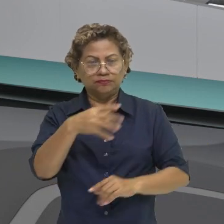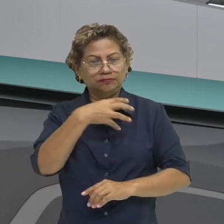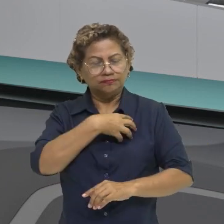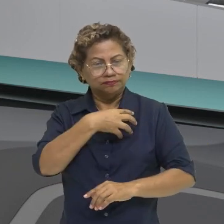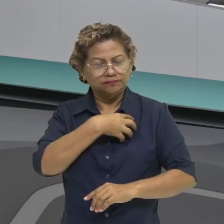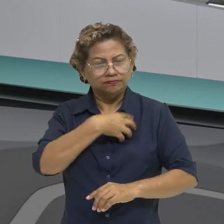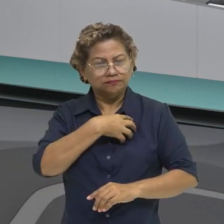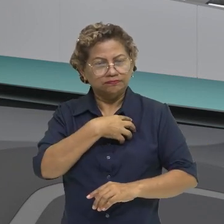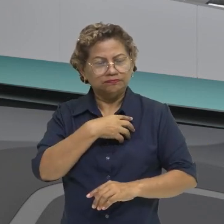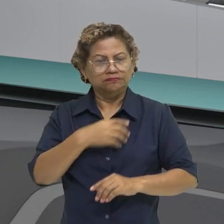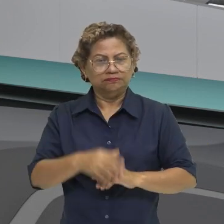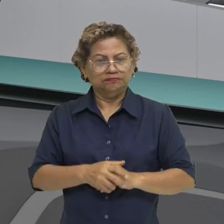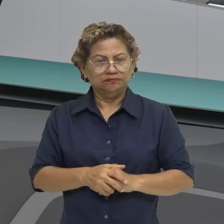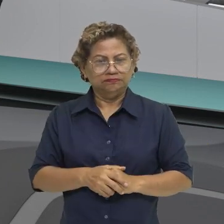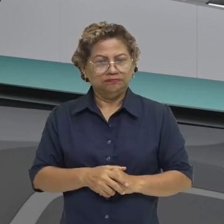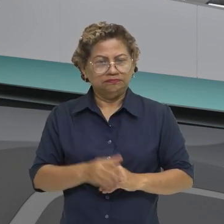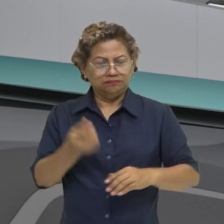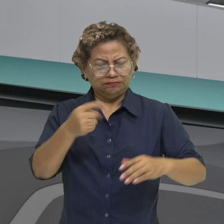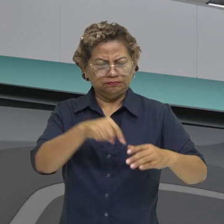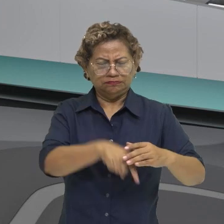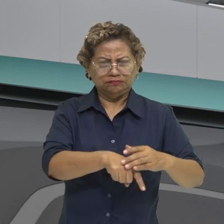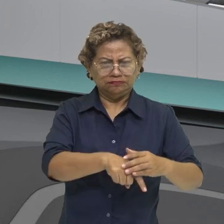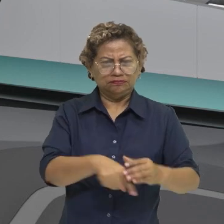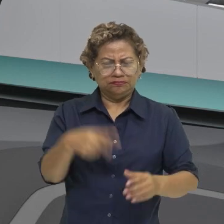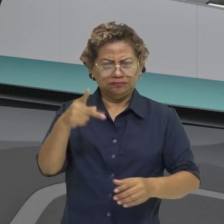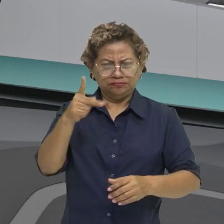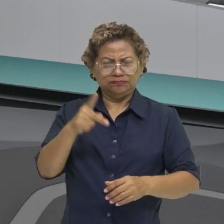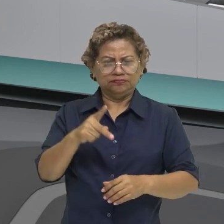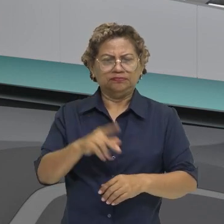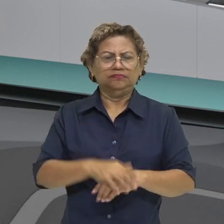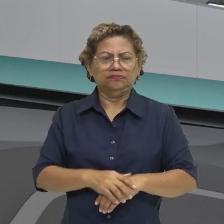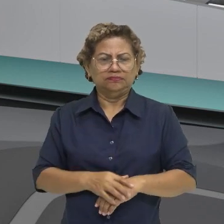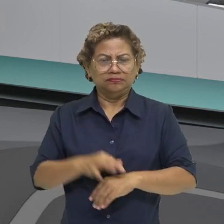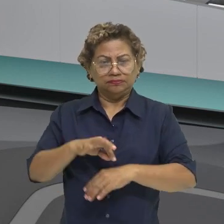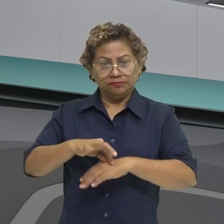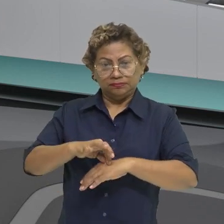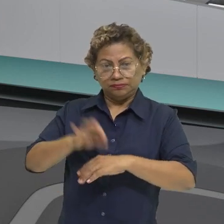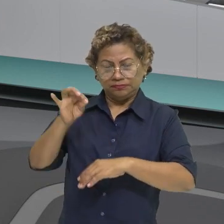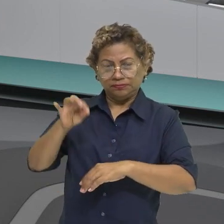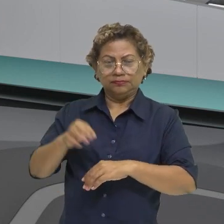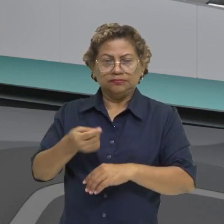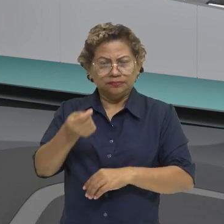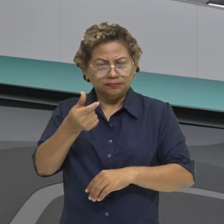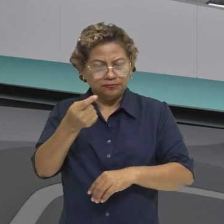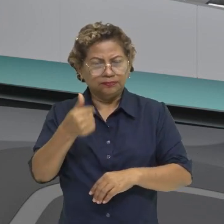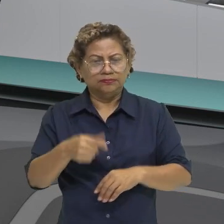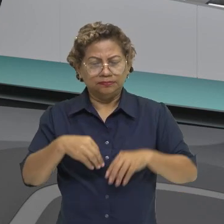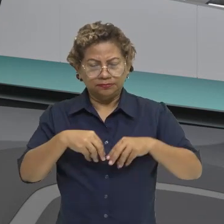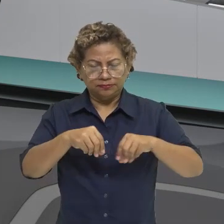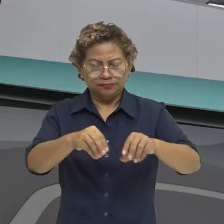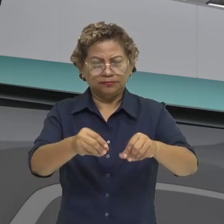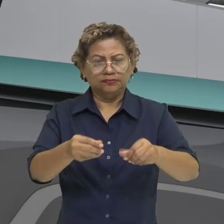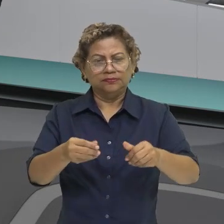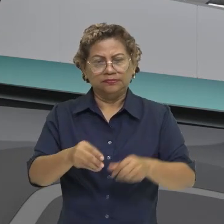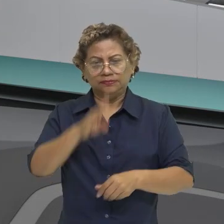largo. É uma cova grande para tua carne pouca, mas a terra dada não se abre a boca.